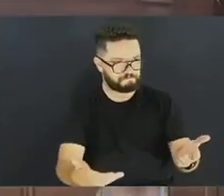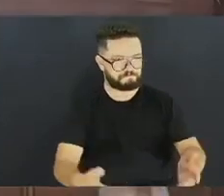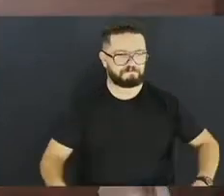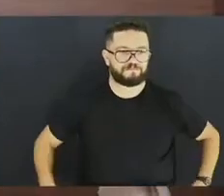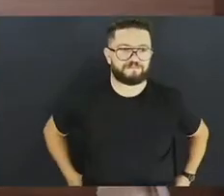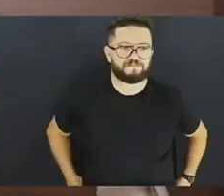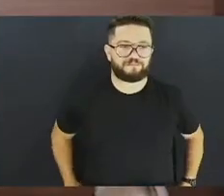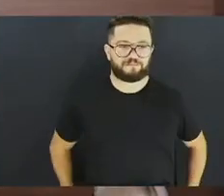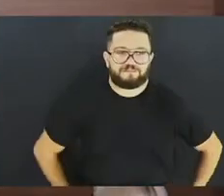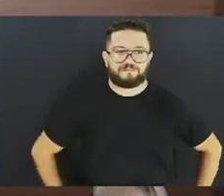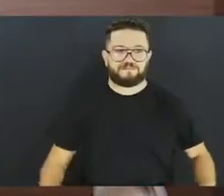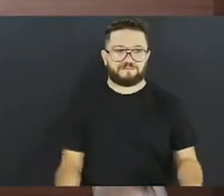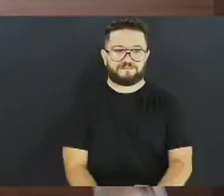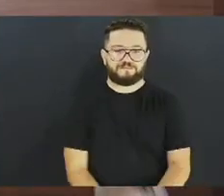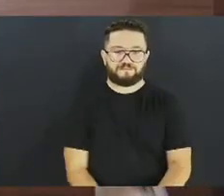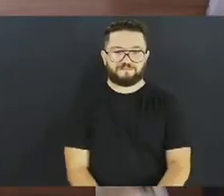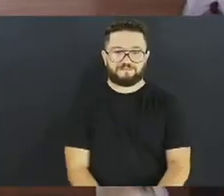por 5 minutos.